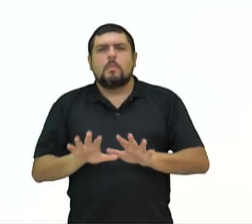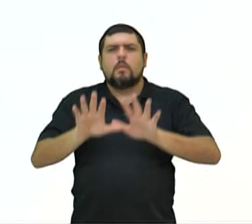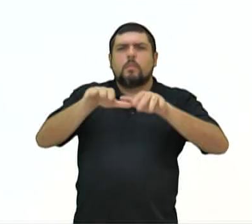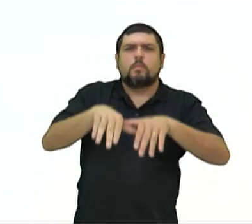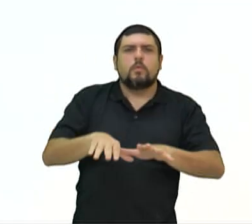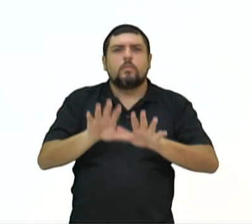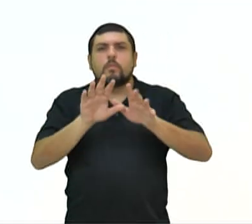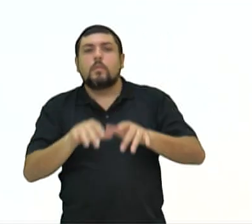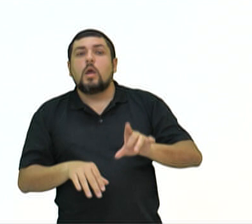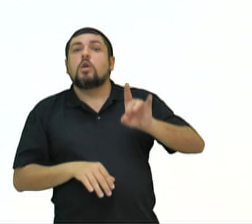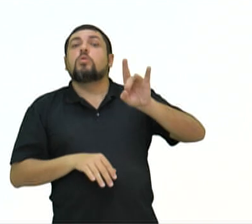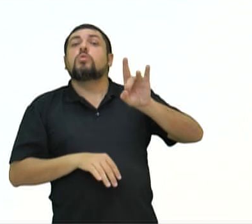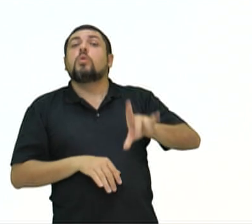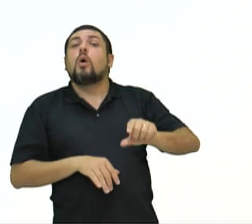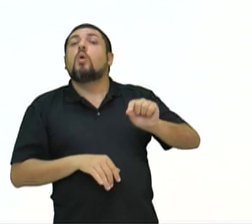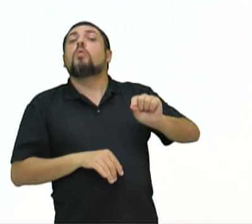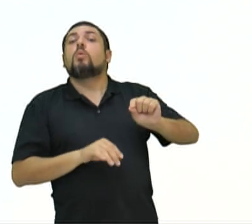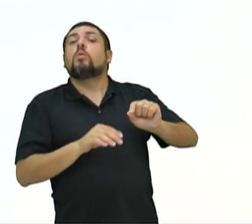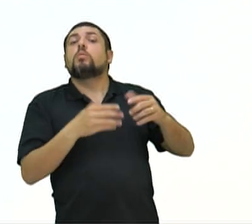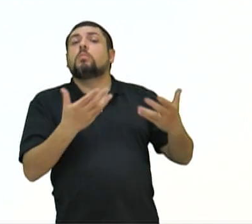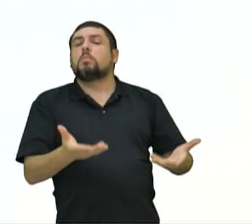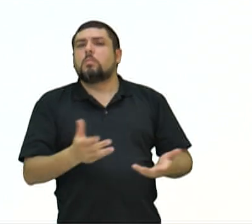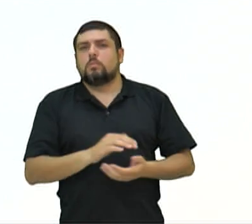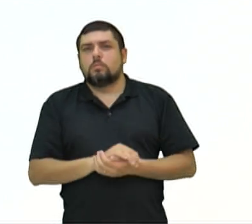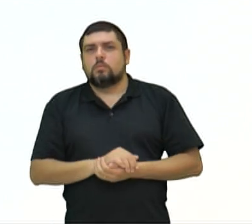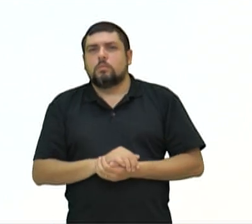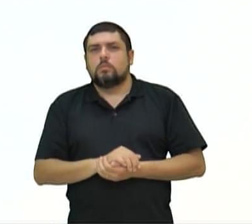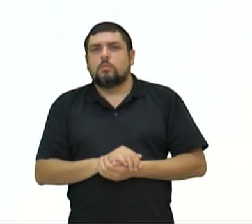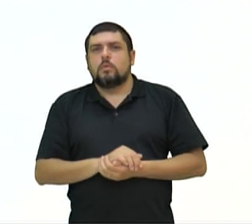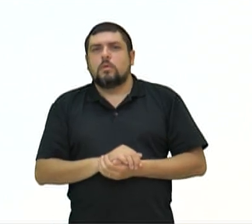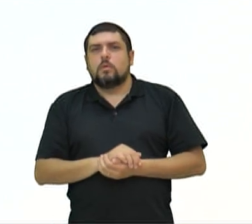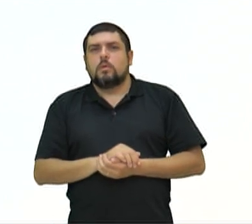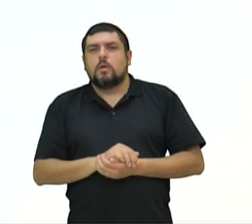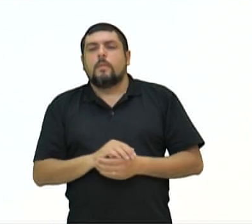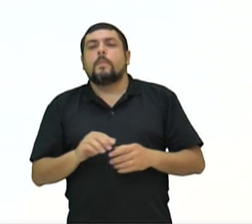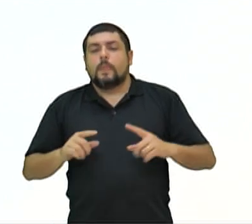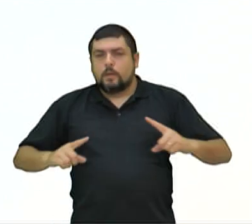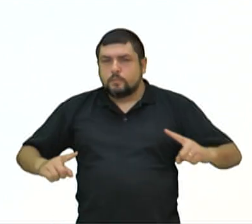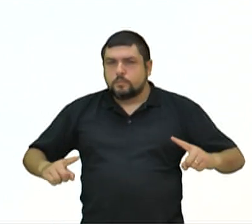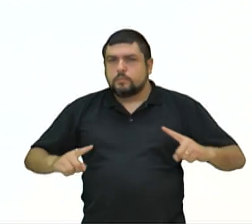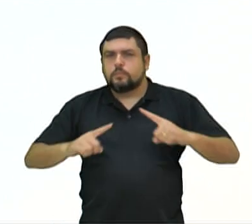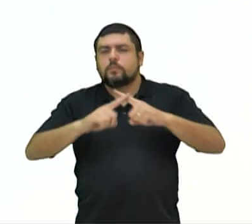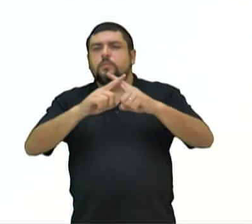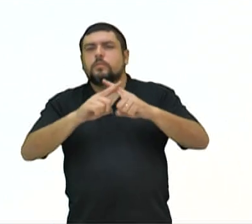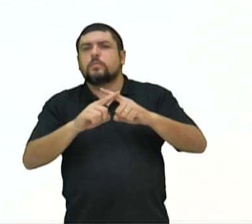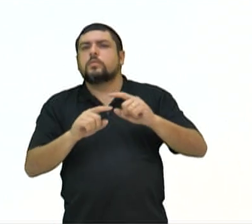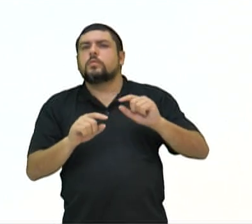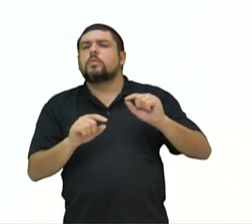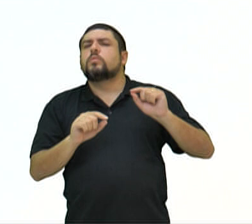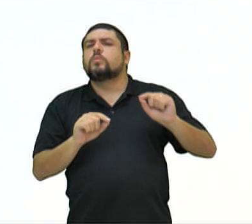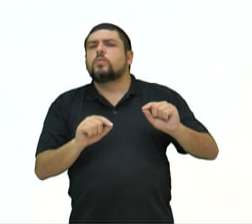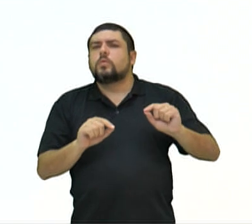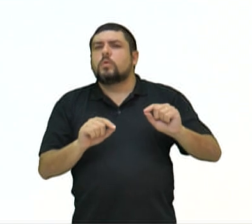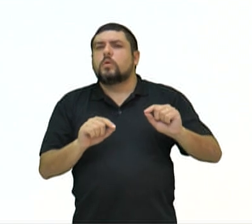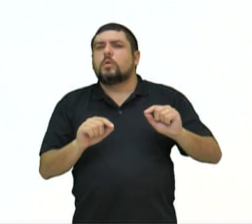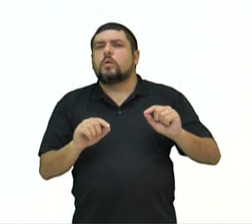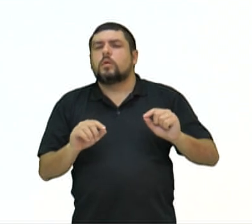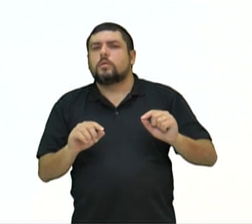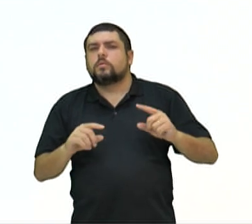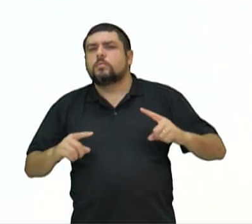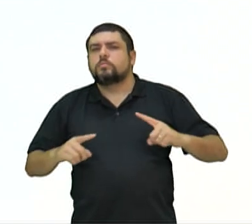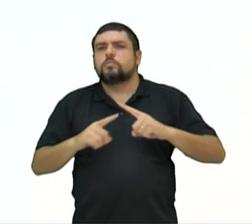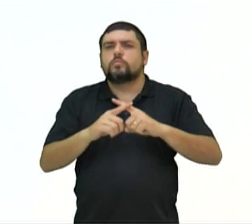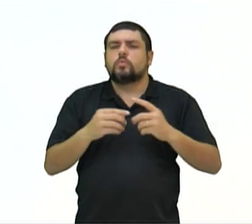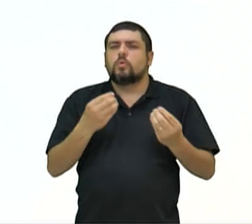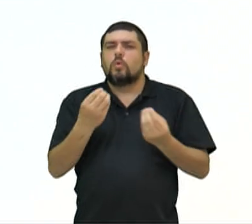por... Vocês vão completar. As disputas ocorrem por duas formas de